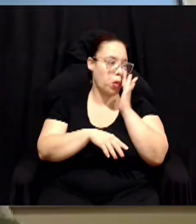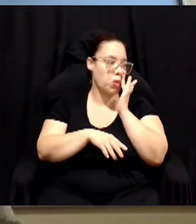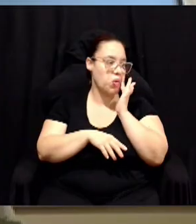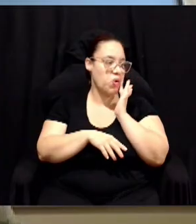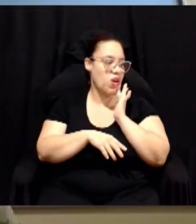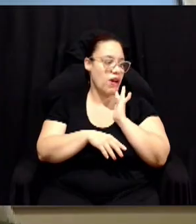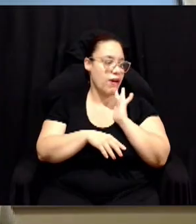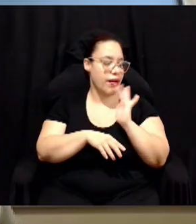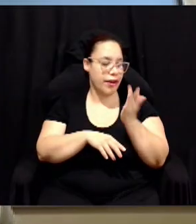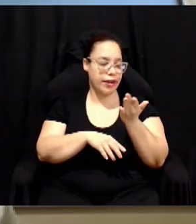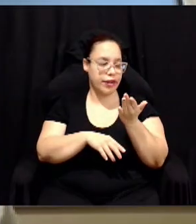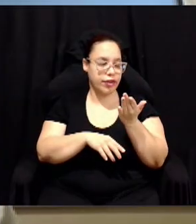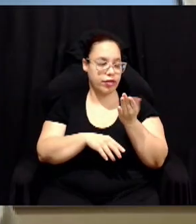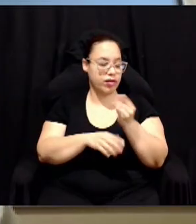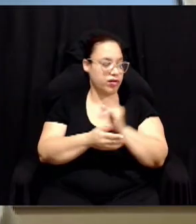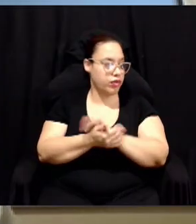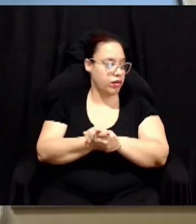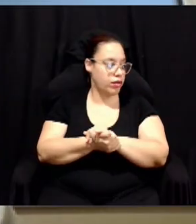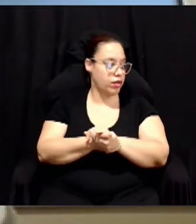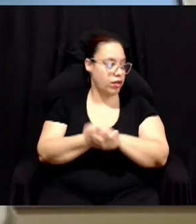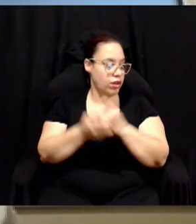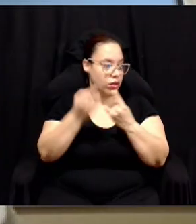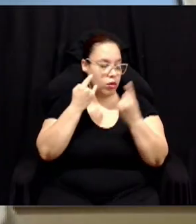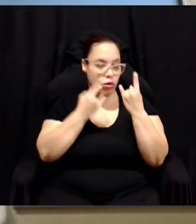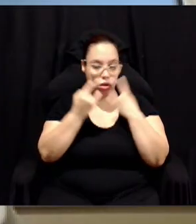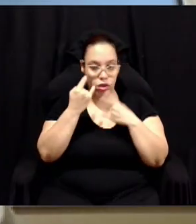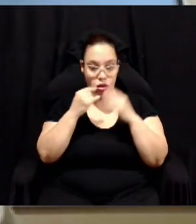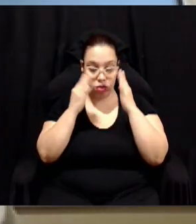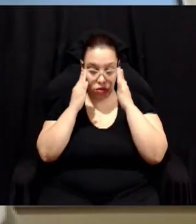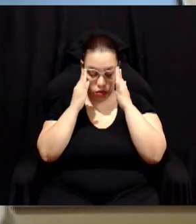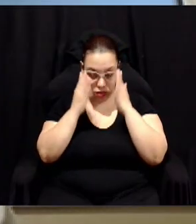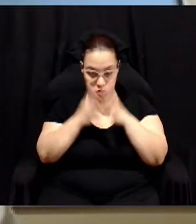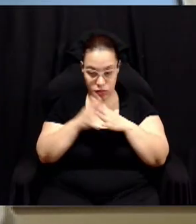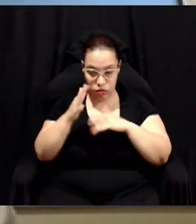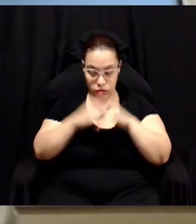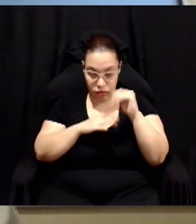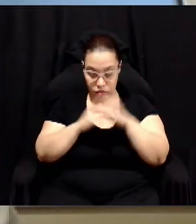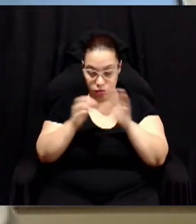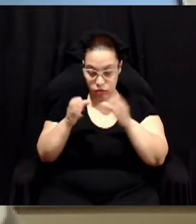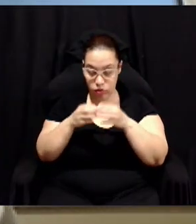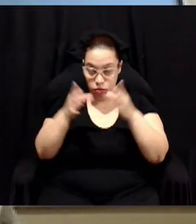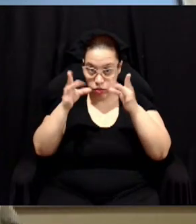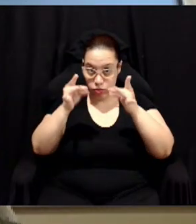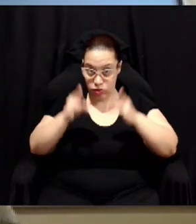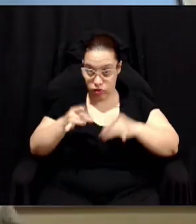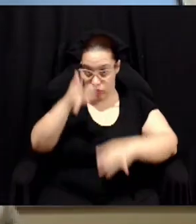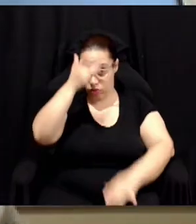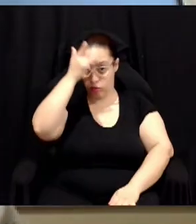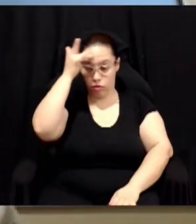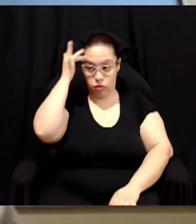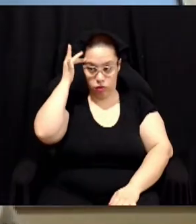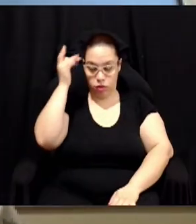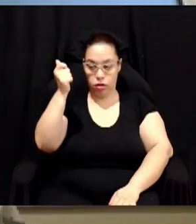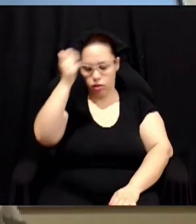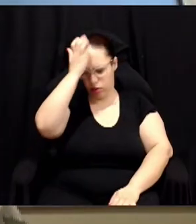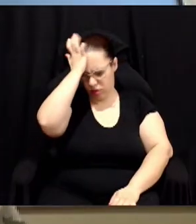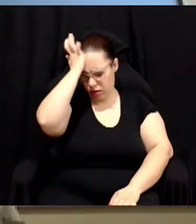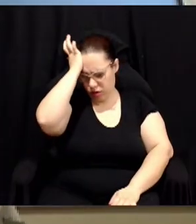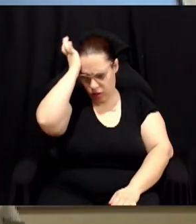E é um método bastante interessante para poder tratar um grupo específico de pessoas. Mas o que que